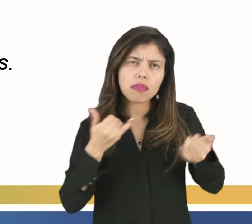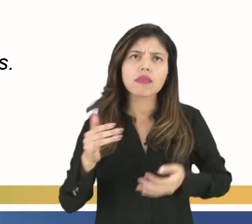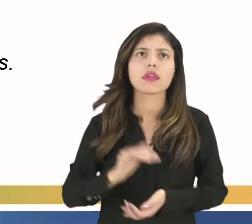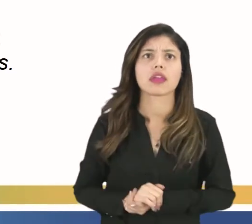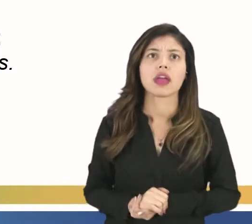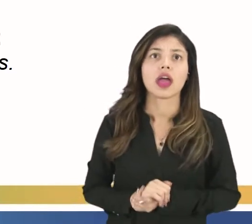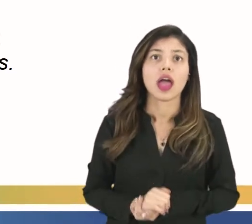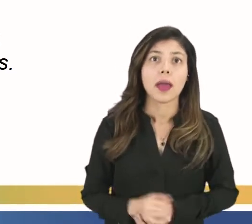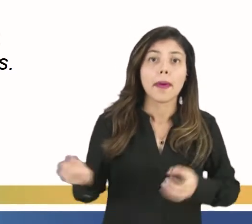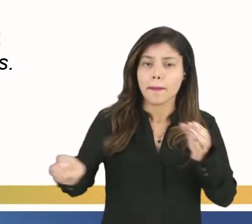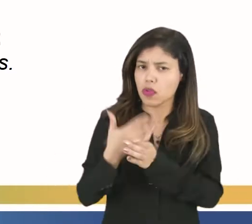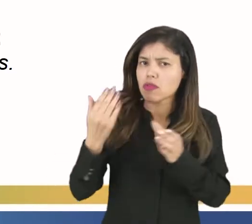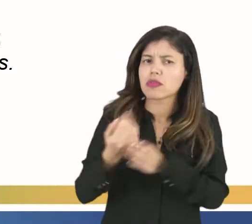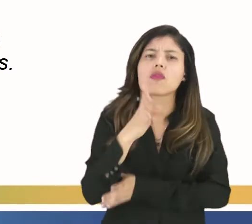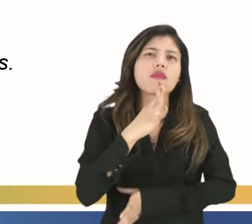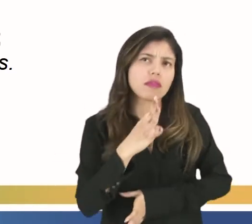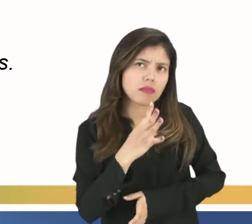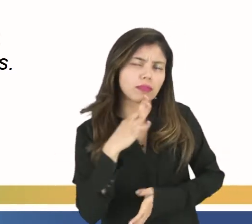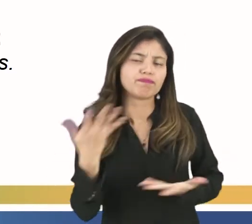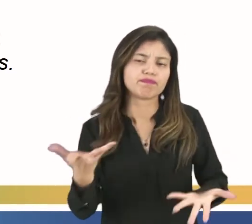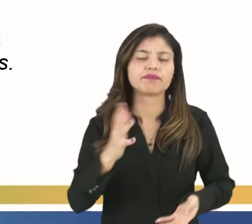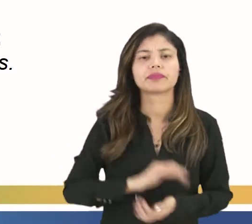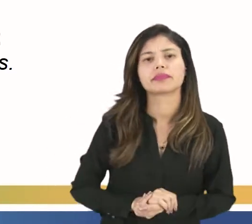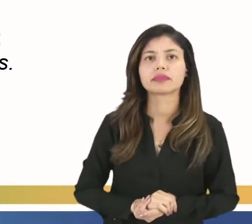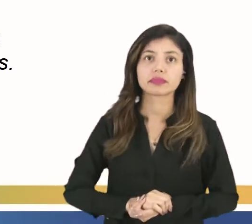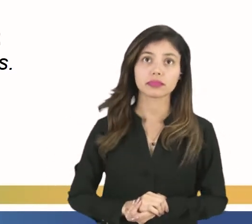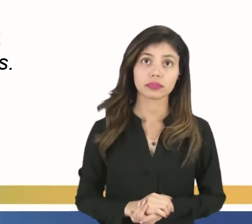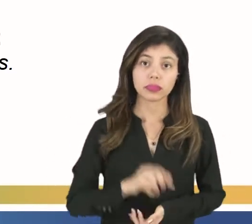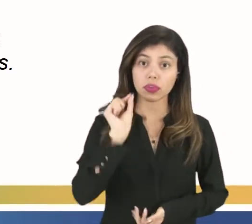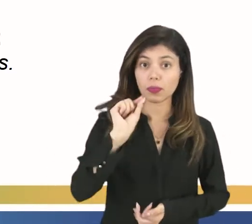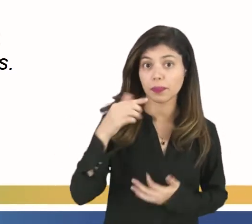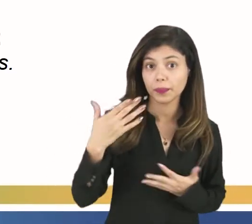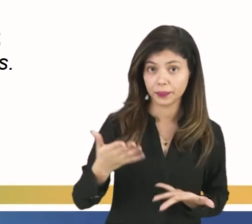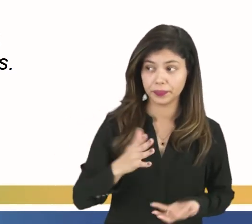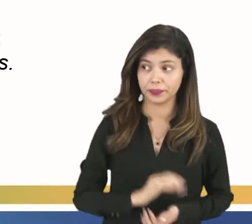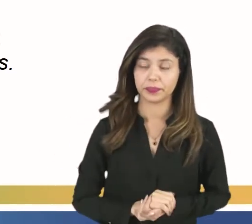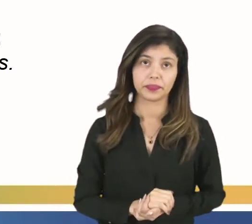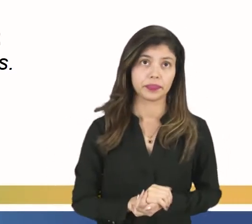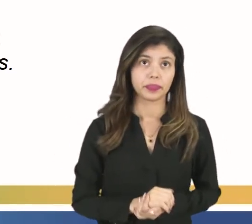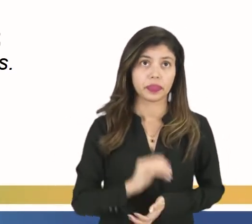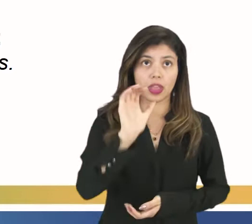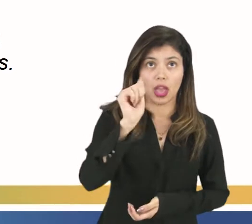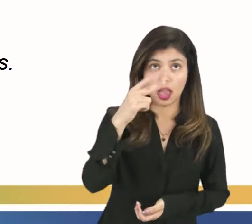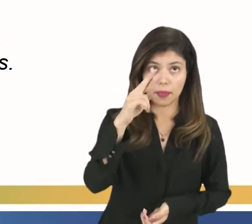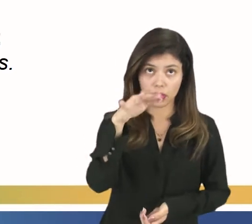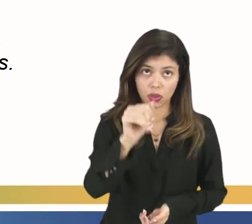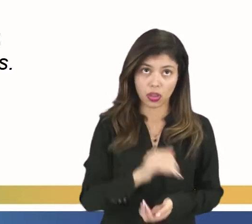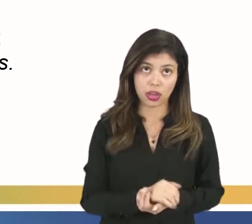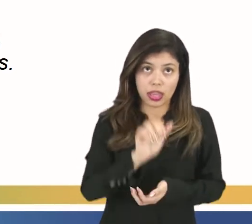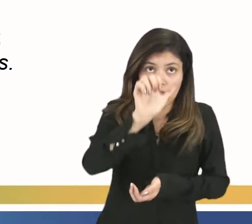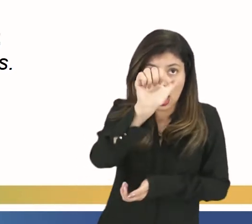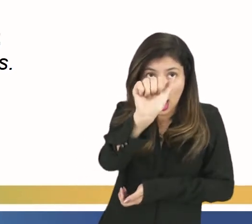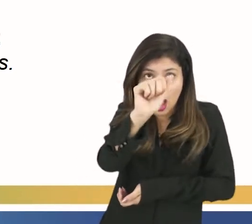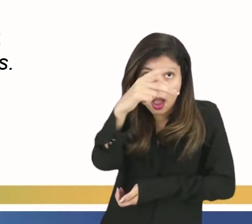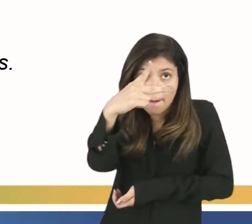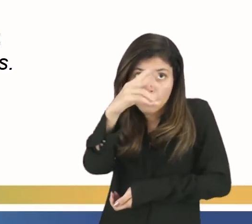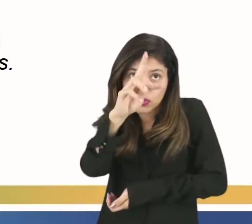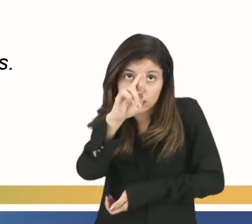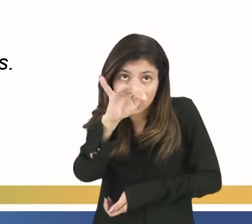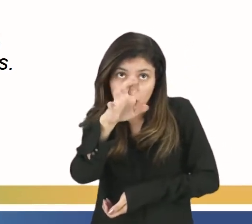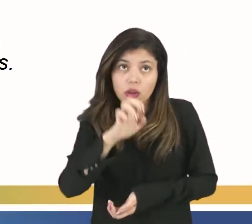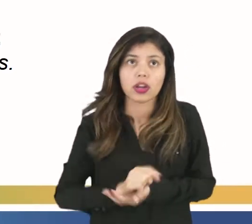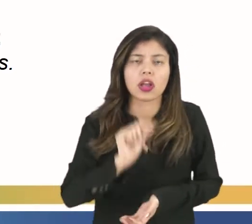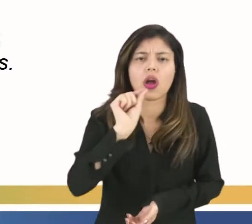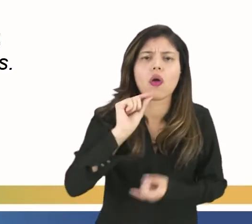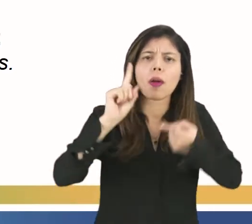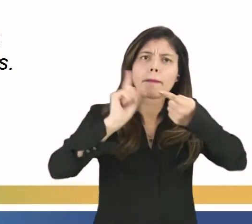informações para produzir o conhecimento. São elas: a priori e o a posteriori. Bem, o que é o a priori?